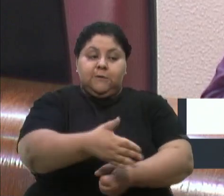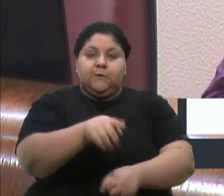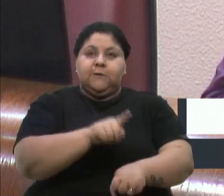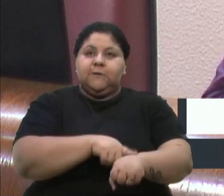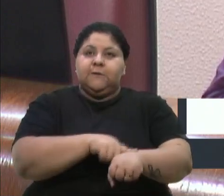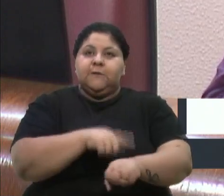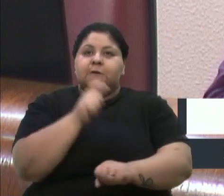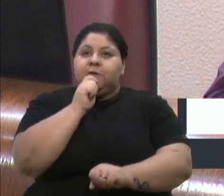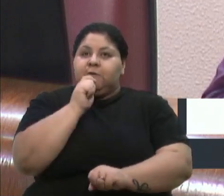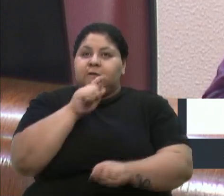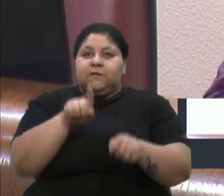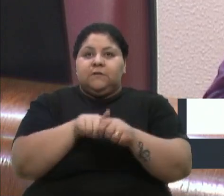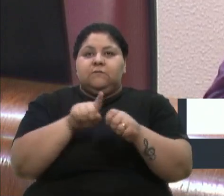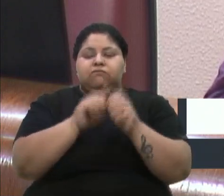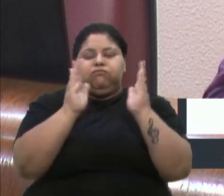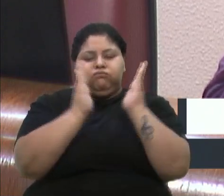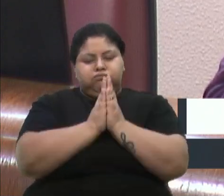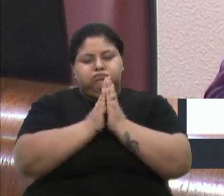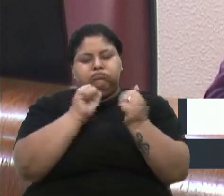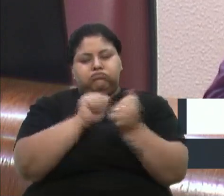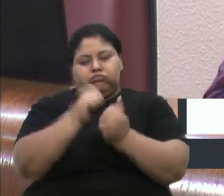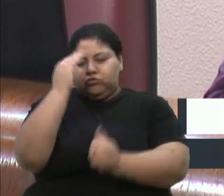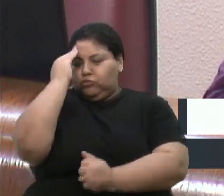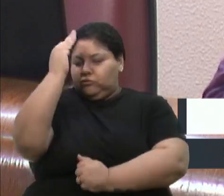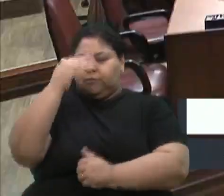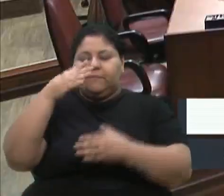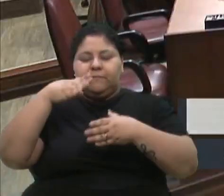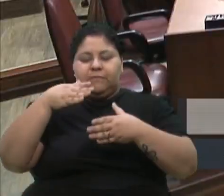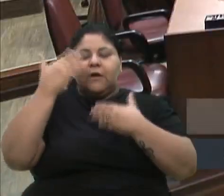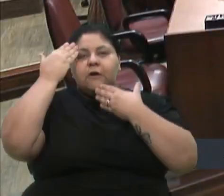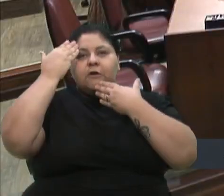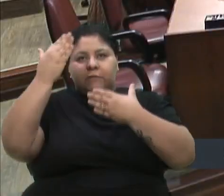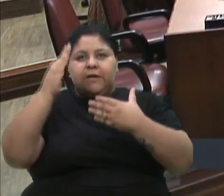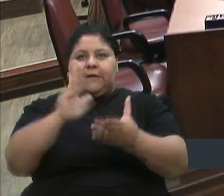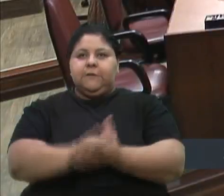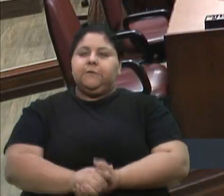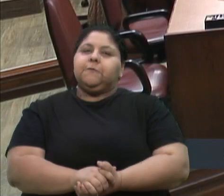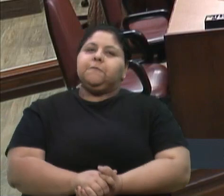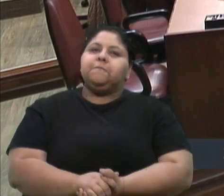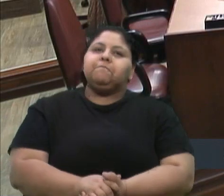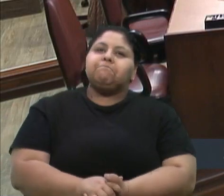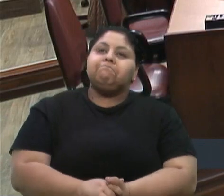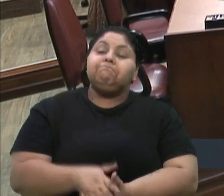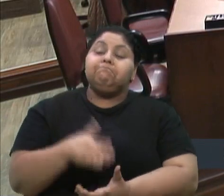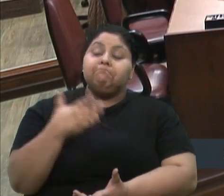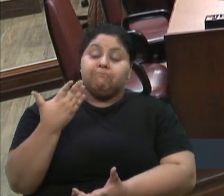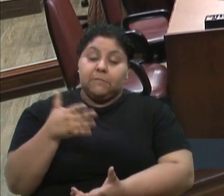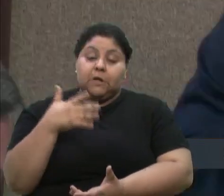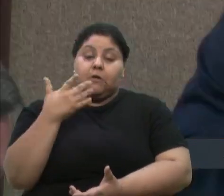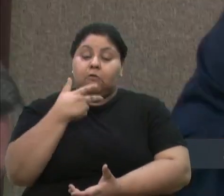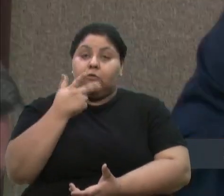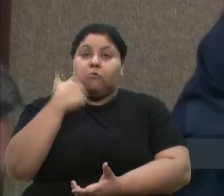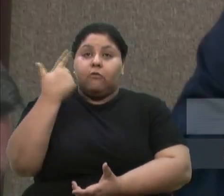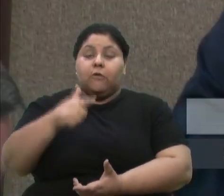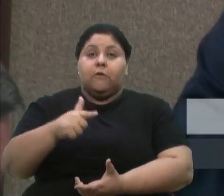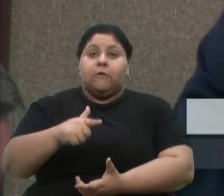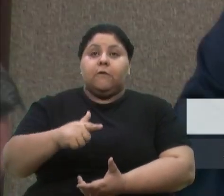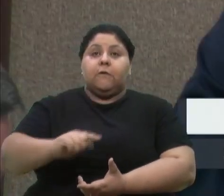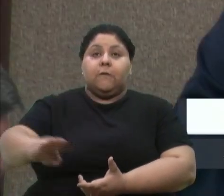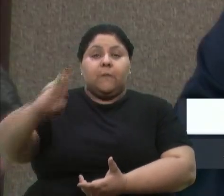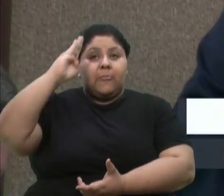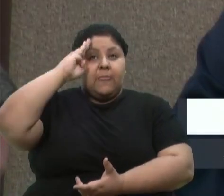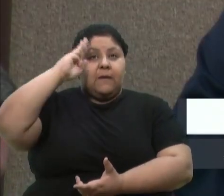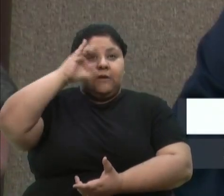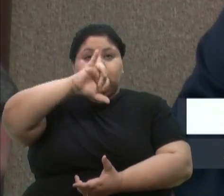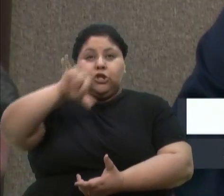faço também esse apelo juntamente com o soldado. Obrigado, vereador Zanquim. Obrigado, vereador Bressan. Então, reforço, repito, o soldado Jonatas Ari de